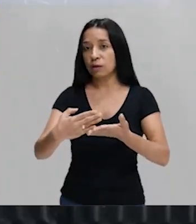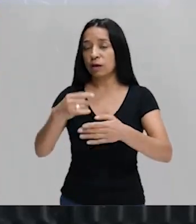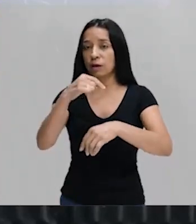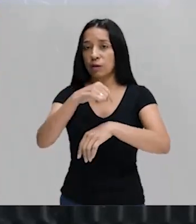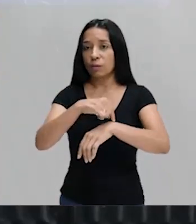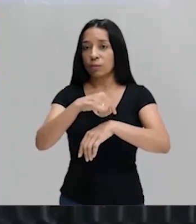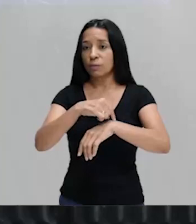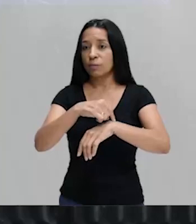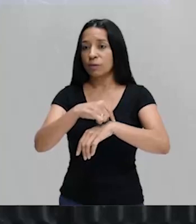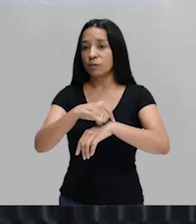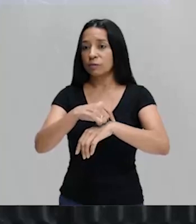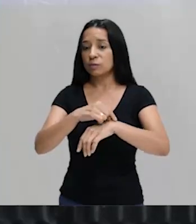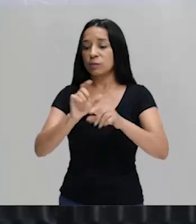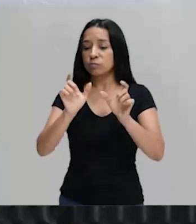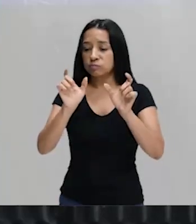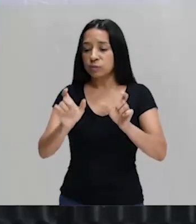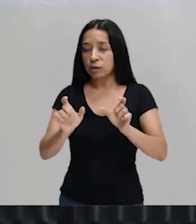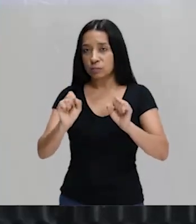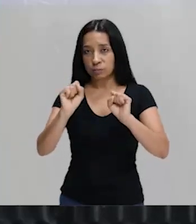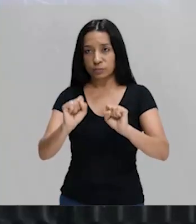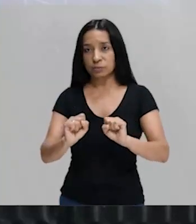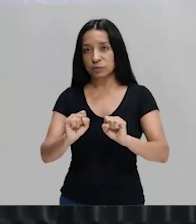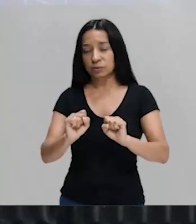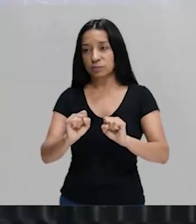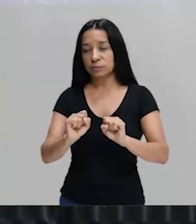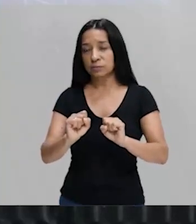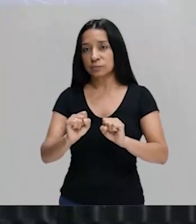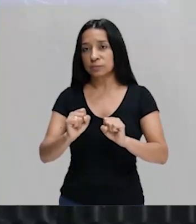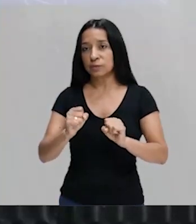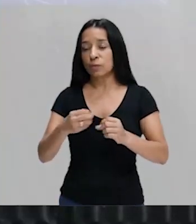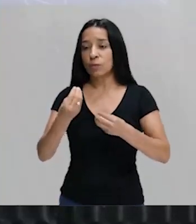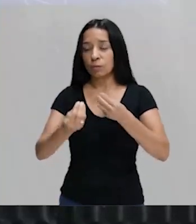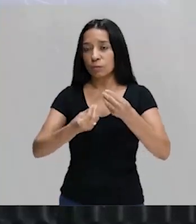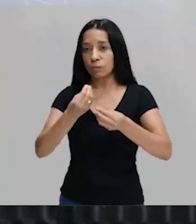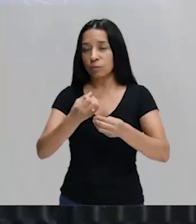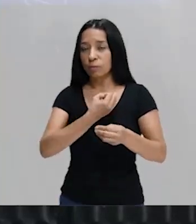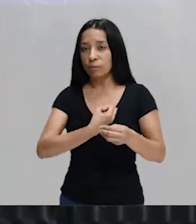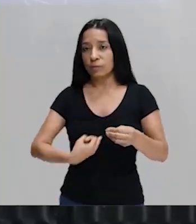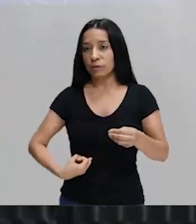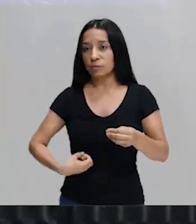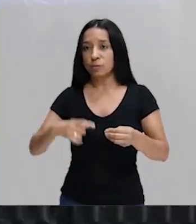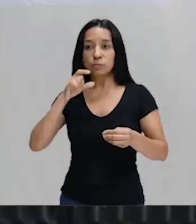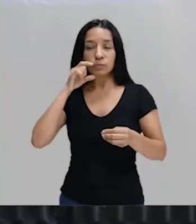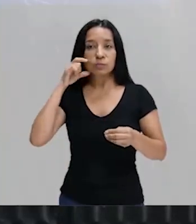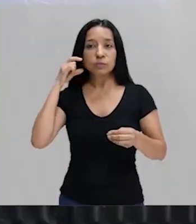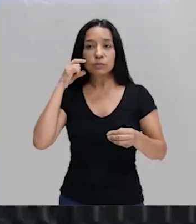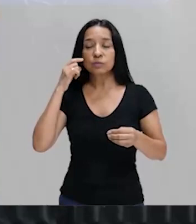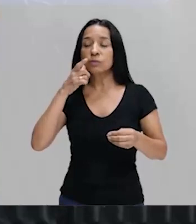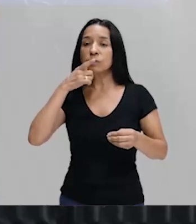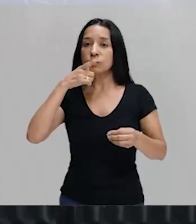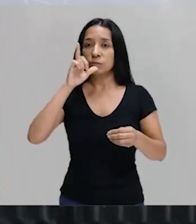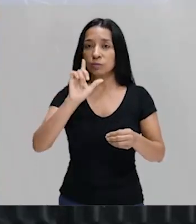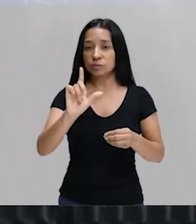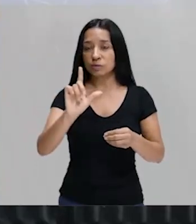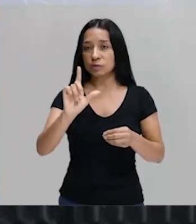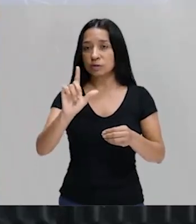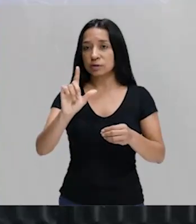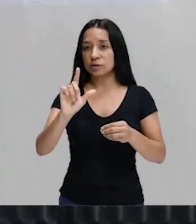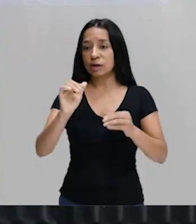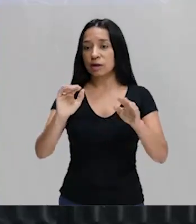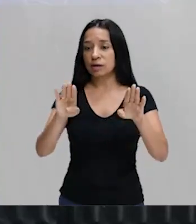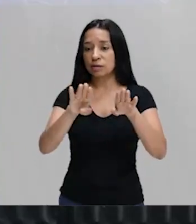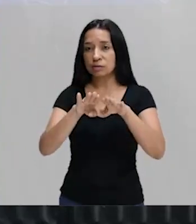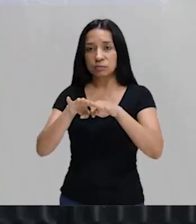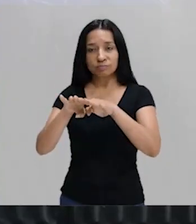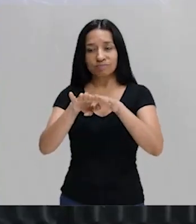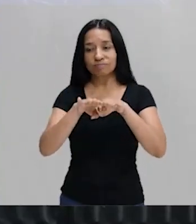que ele está no poder como imperador, D. Pedro II, ele conseguiria estabilizar